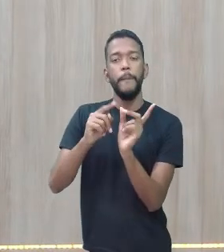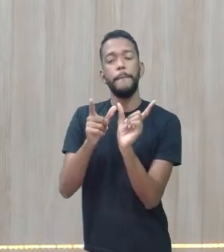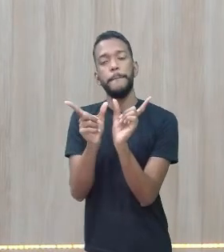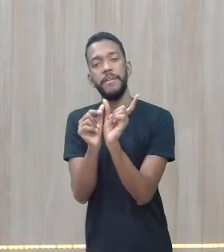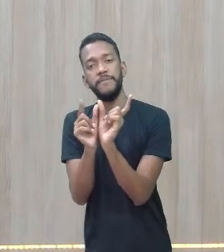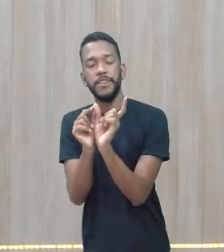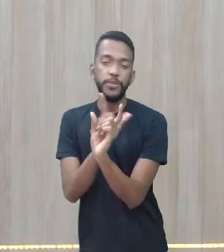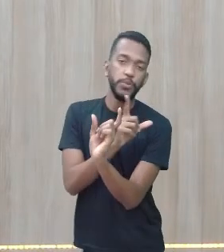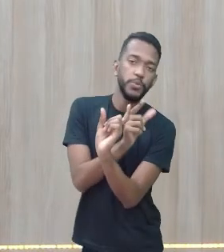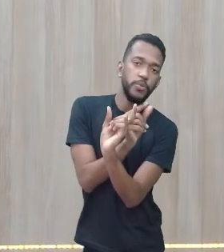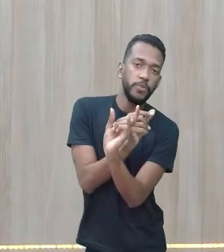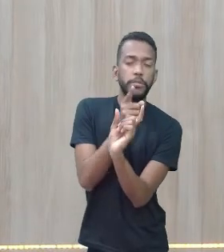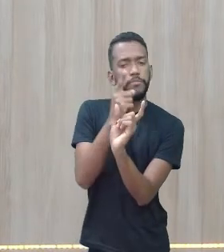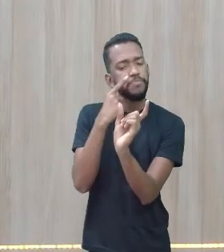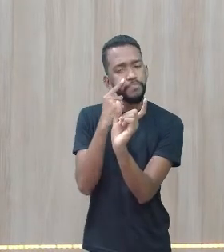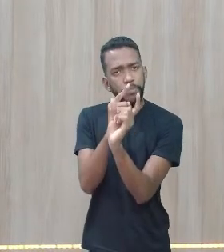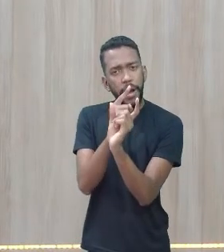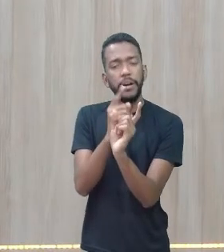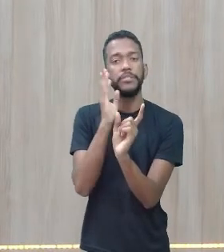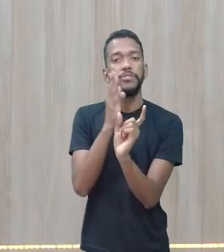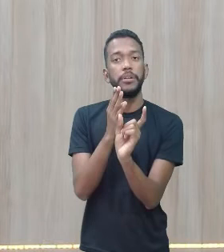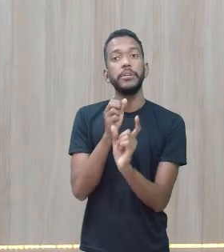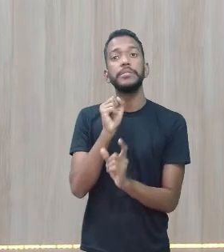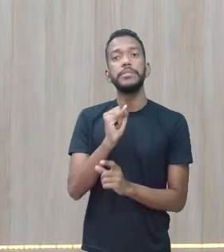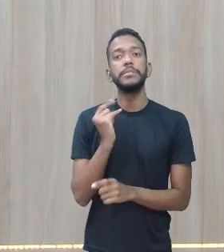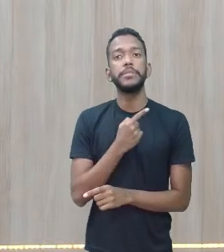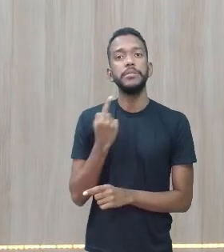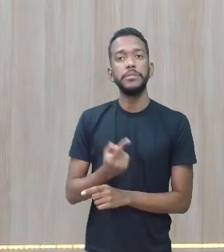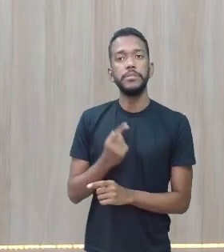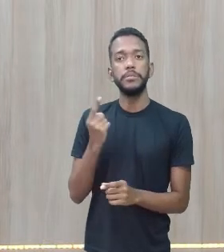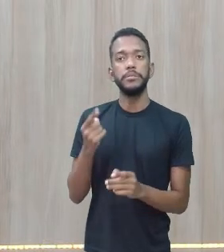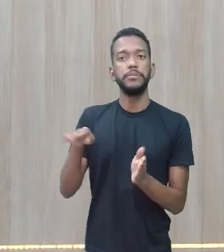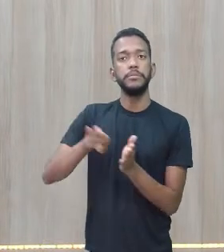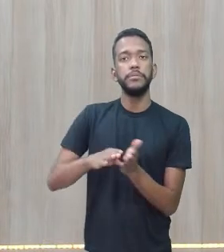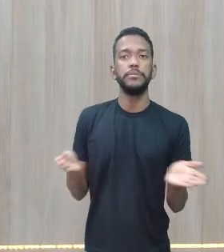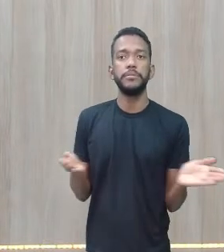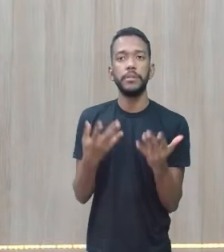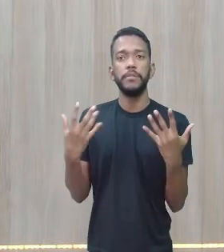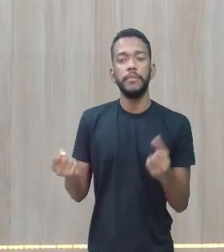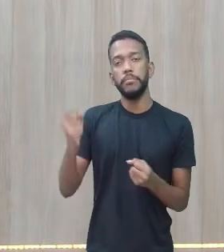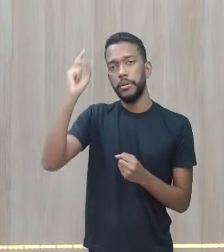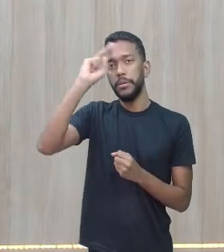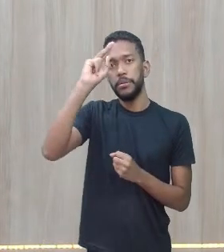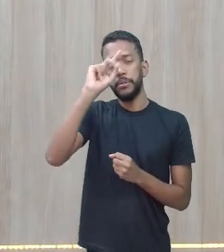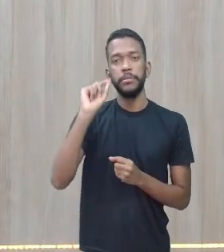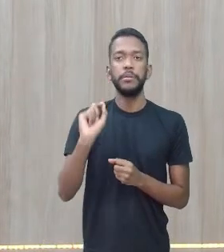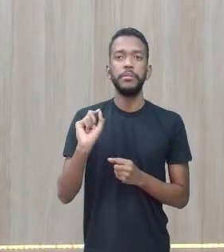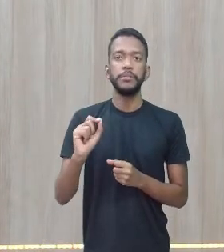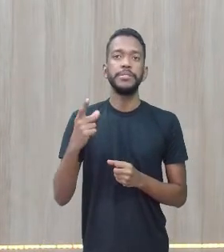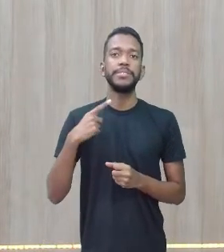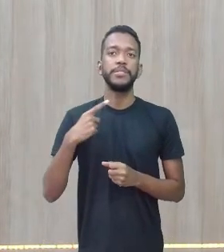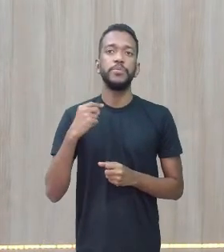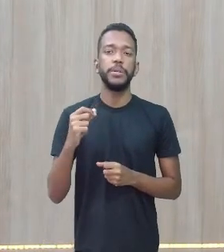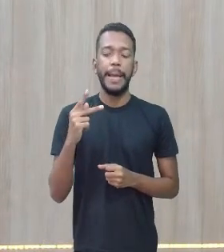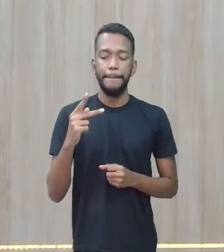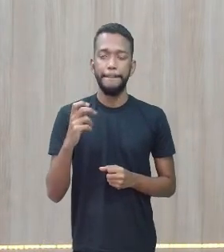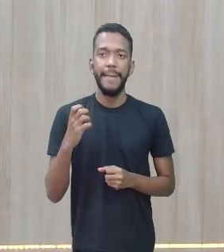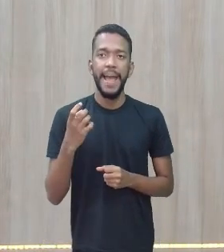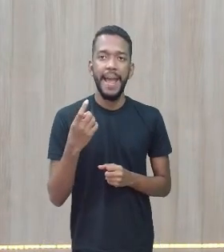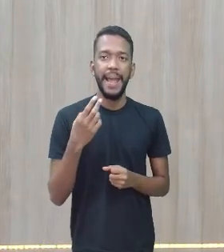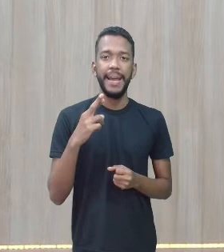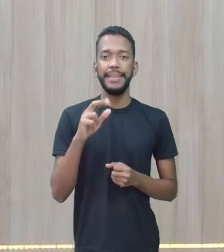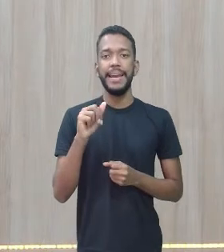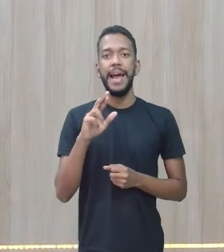das palavras. Então, quando chegamos aqui, nós vamos lembrar essa palavra pedraria. Lembra